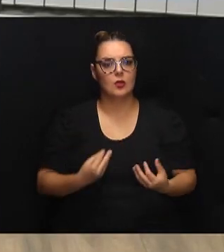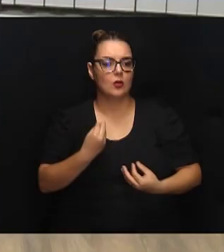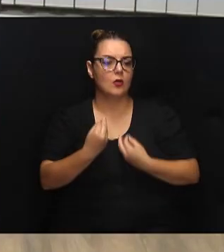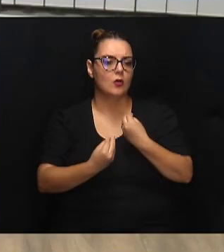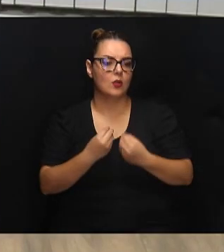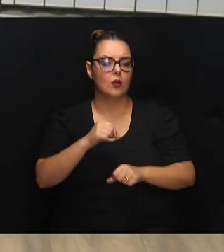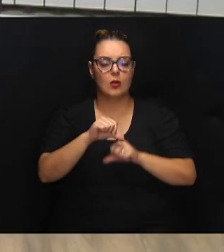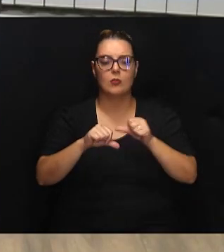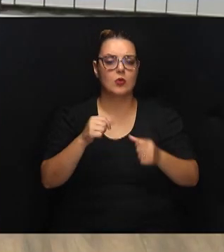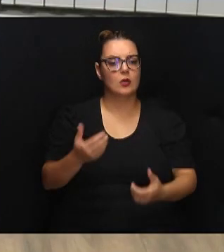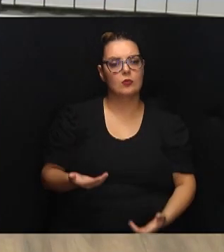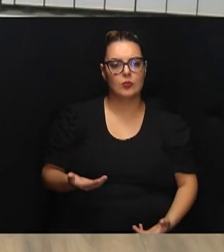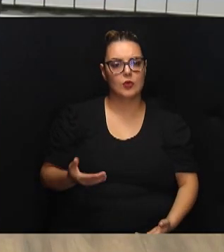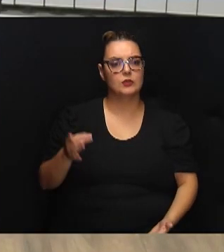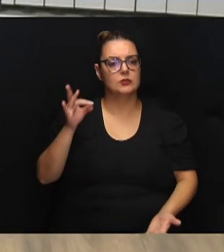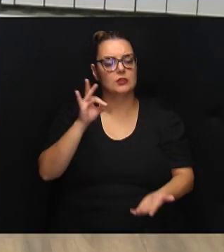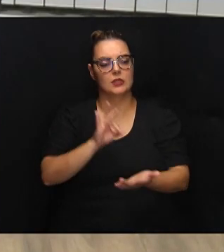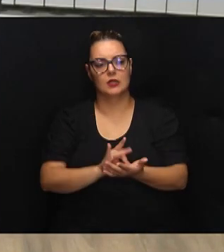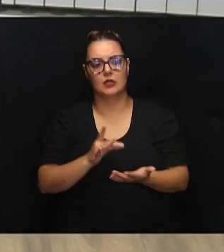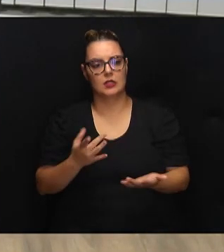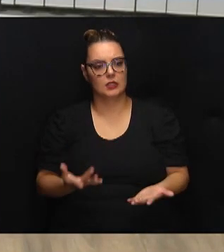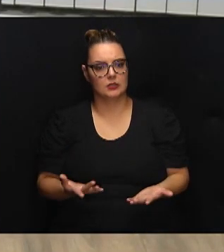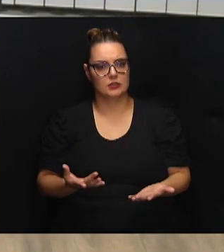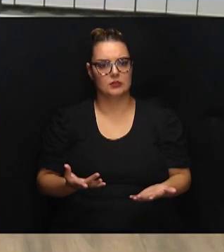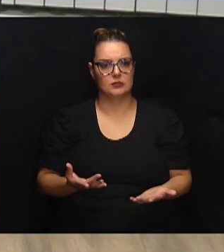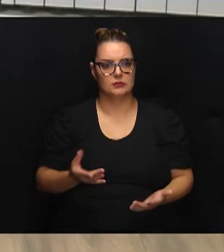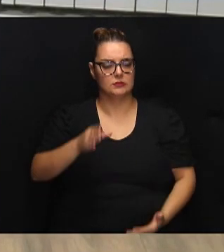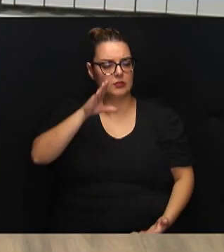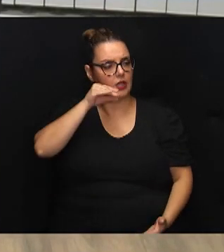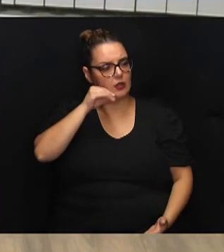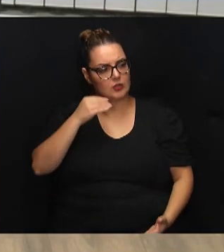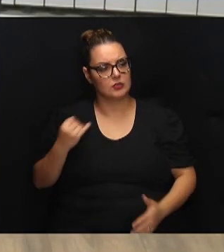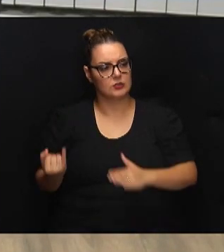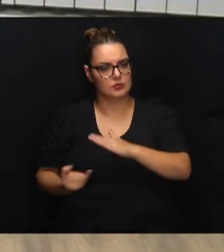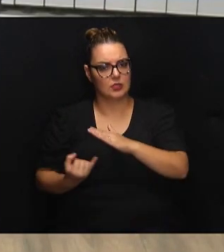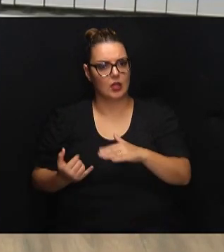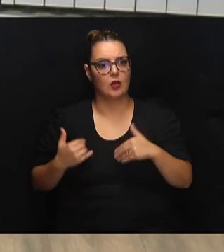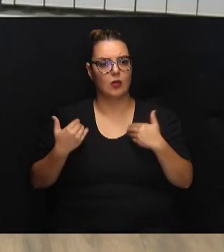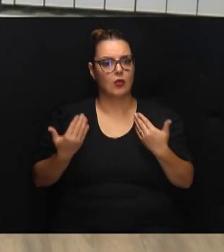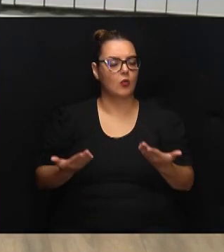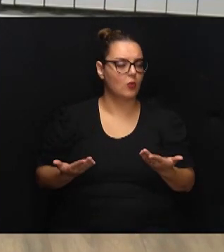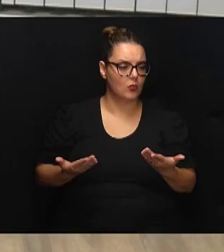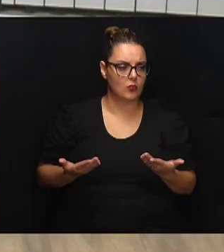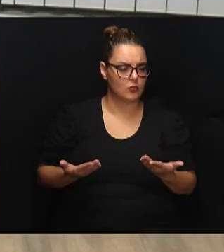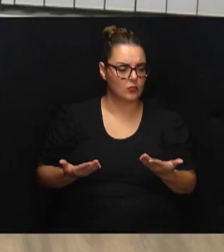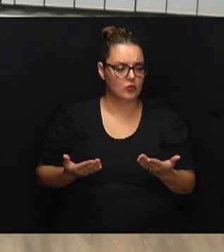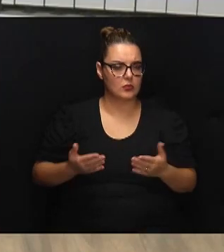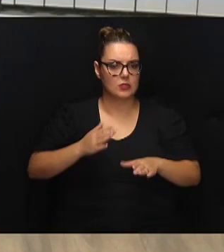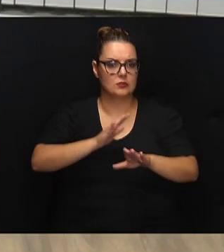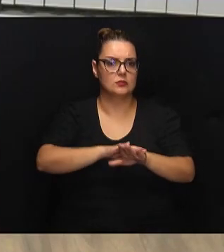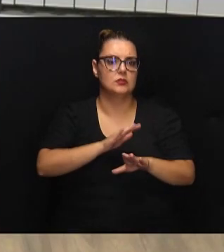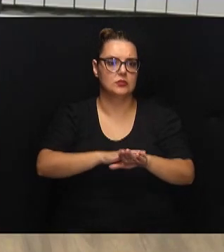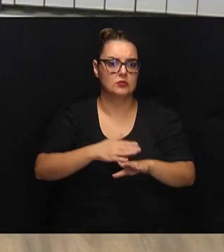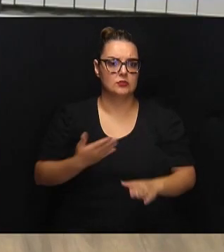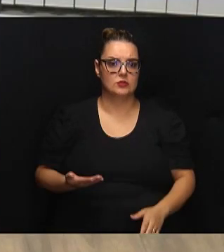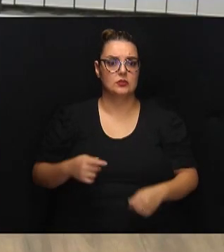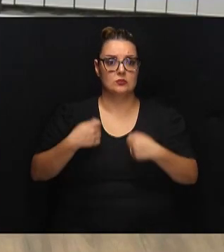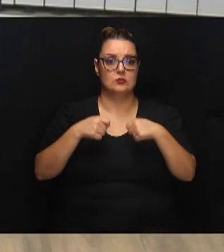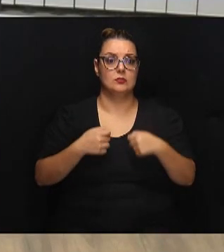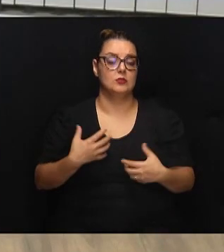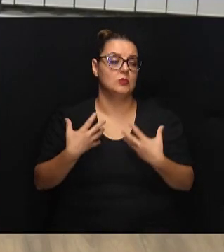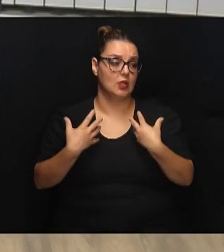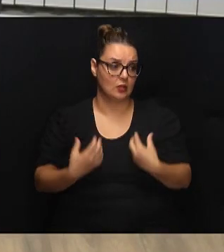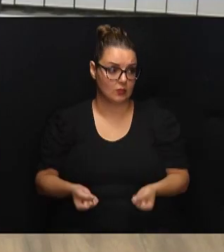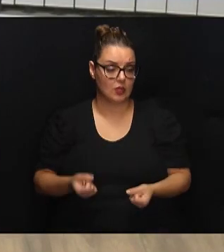muda, então, a realidade desses trabalhadores informais? Quais seriam as medidas, né, que deveriam ser adotadas